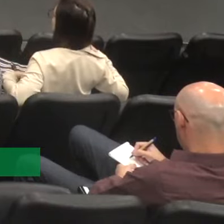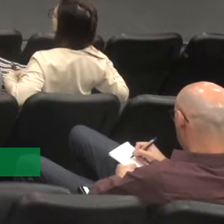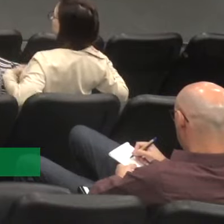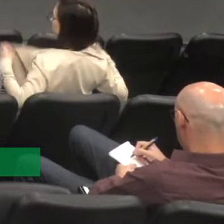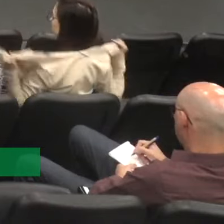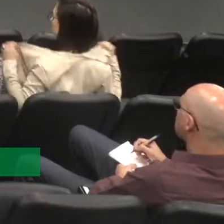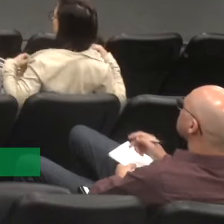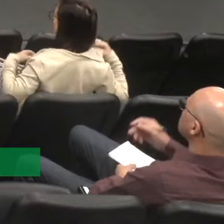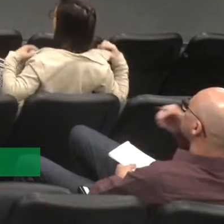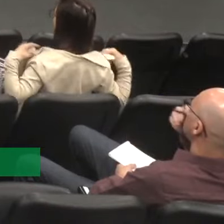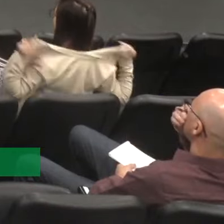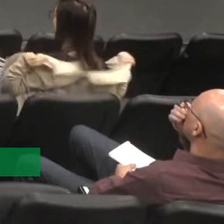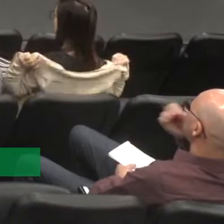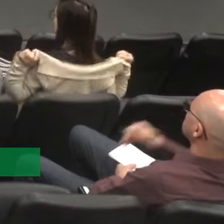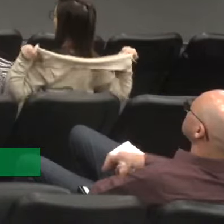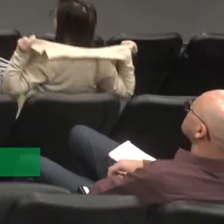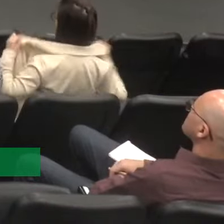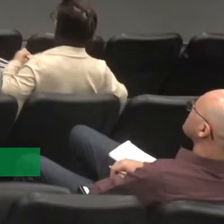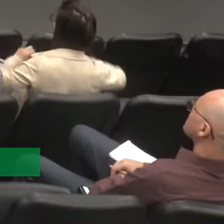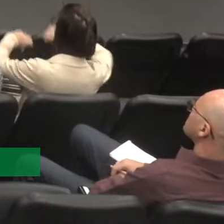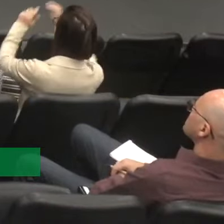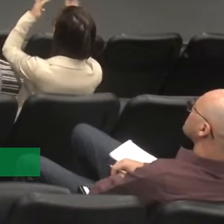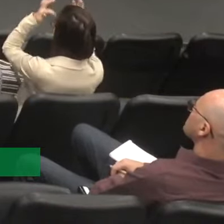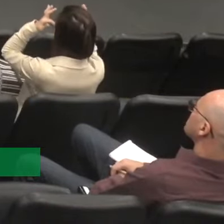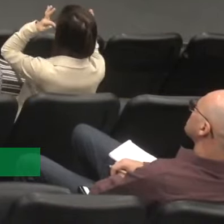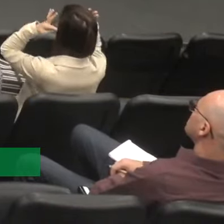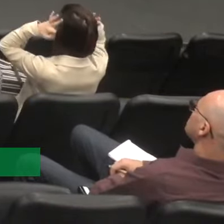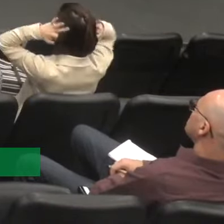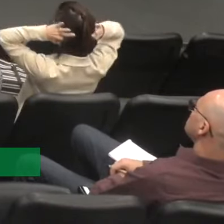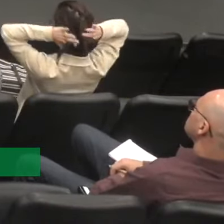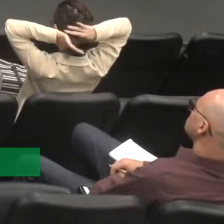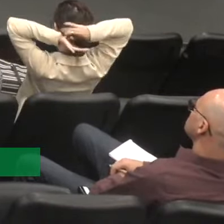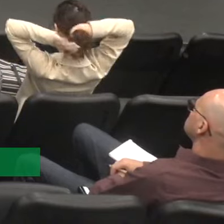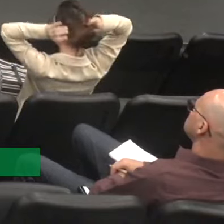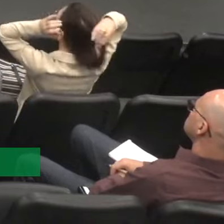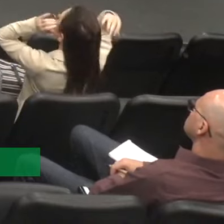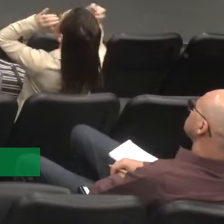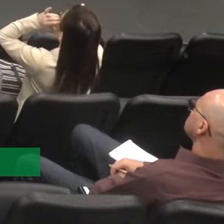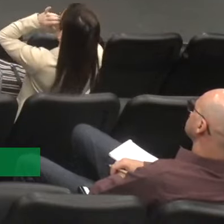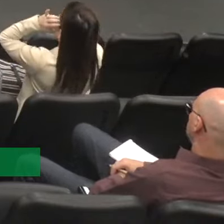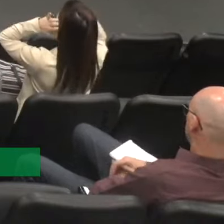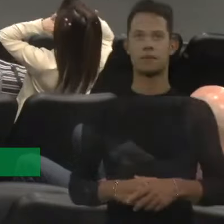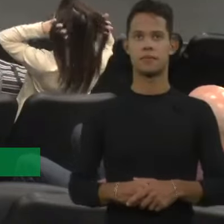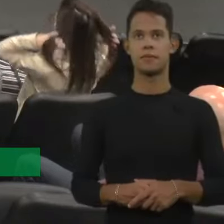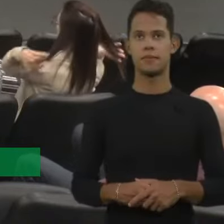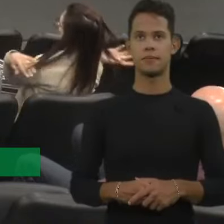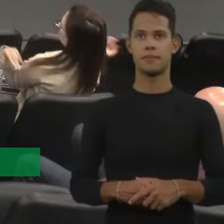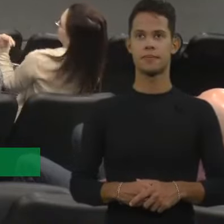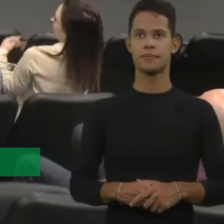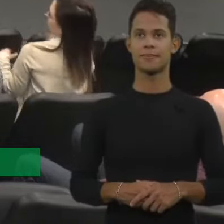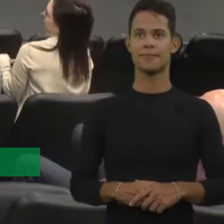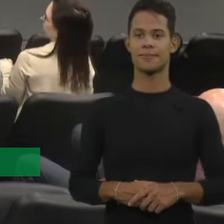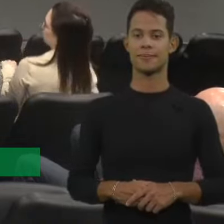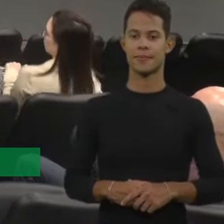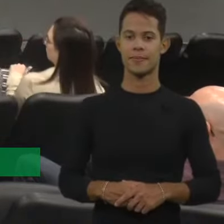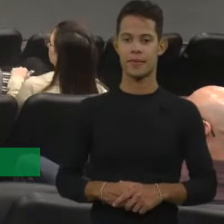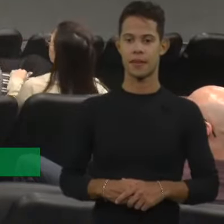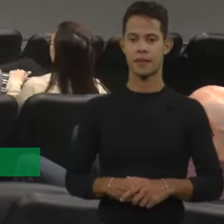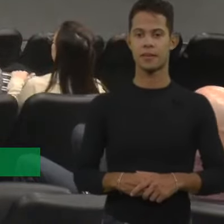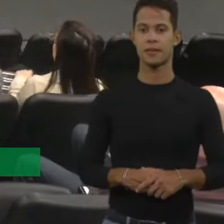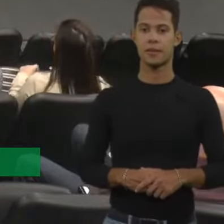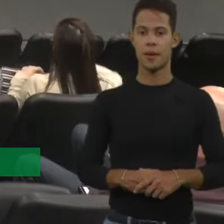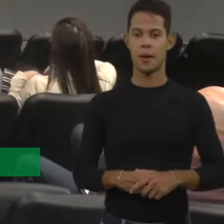Agora sim. Bom, eu não tenho nenhum conflito de interesse para dar essa aula. Primeiramente, falar o que é o angedema